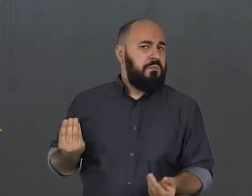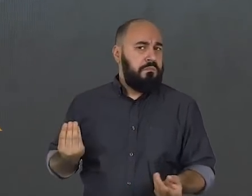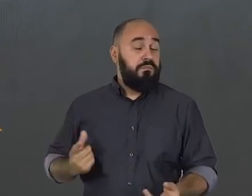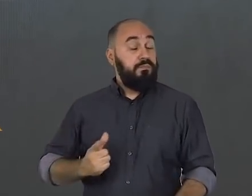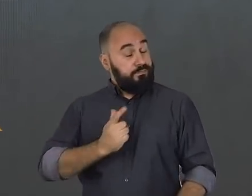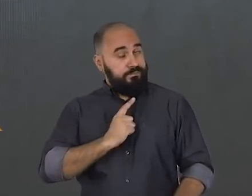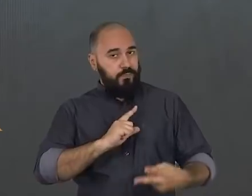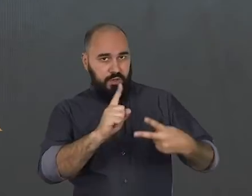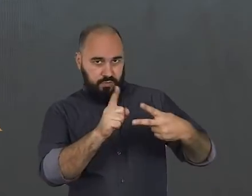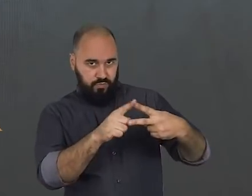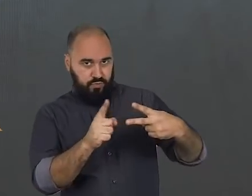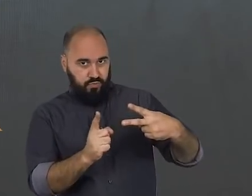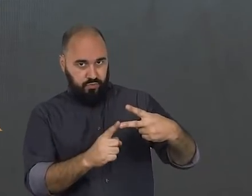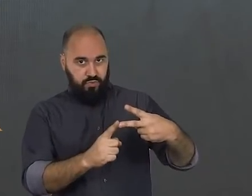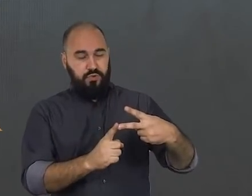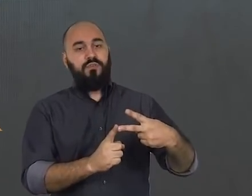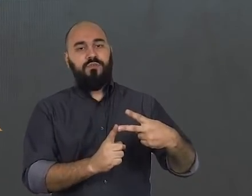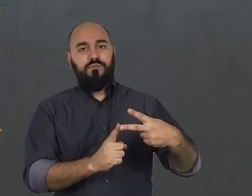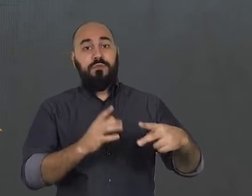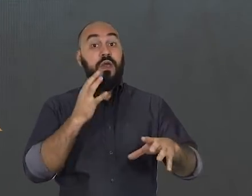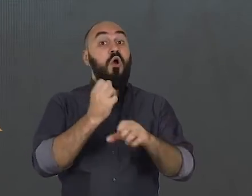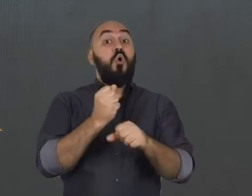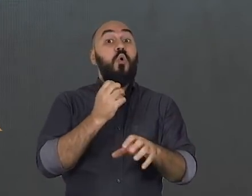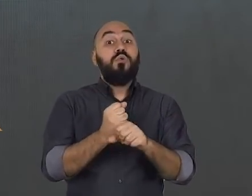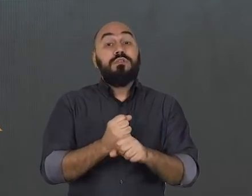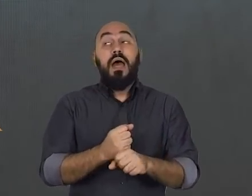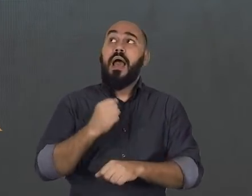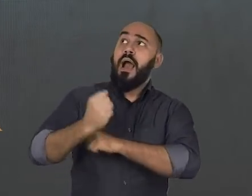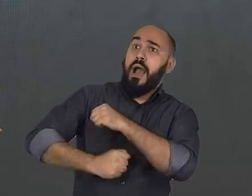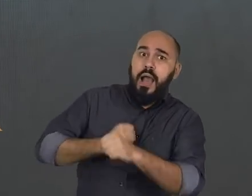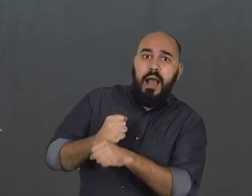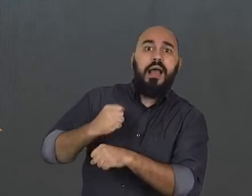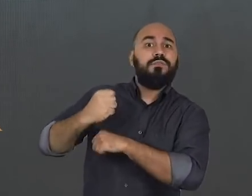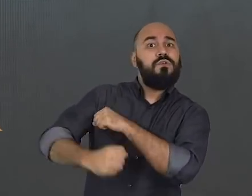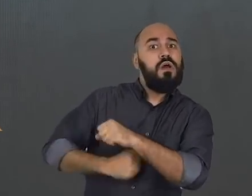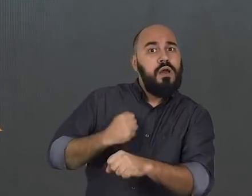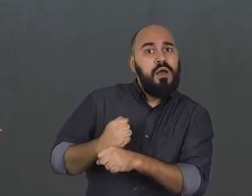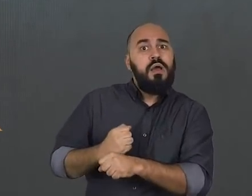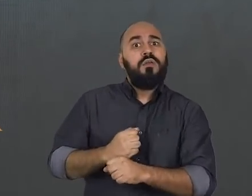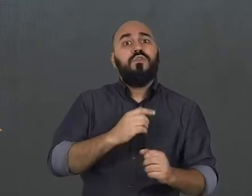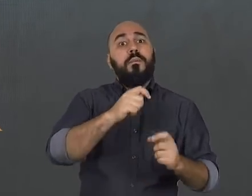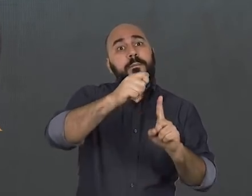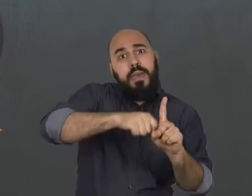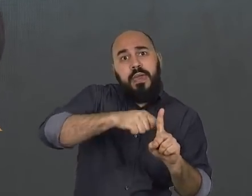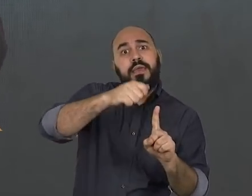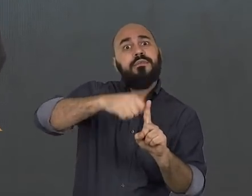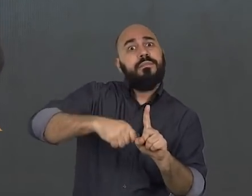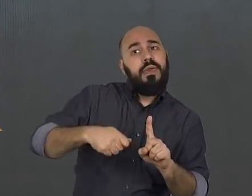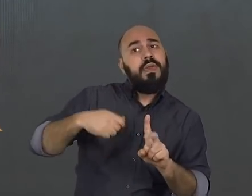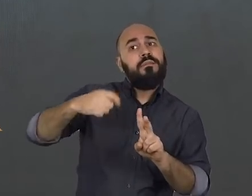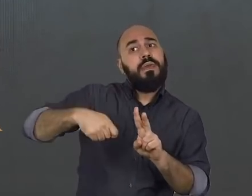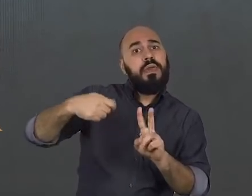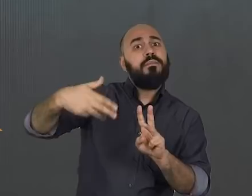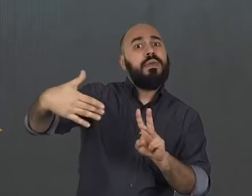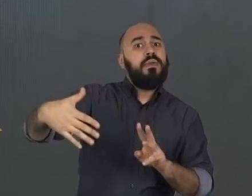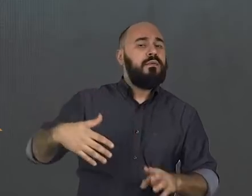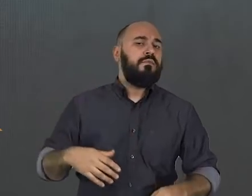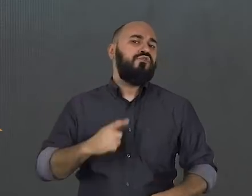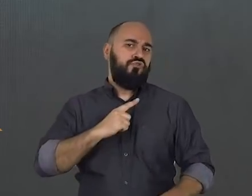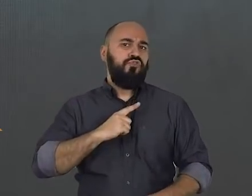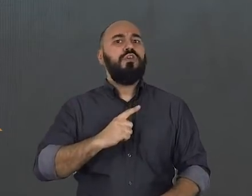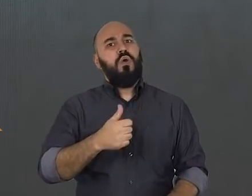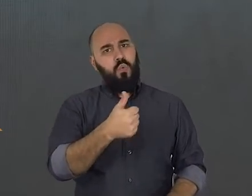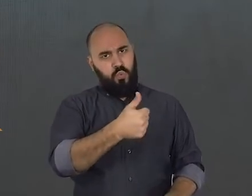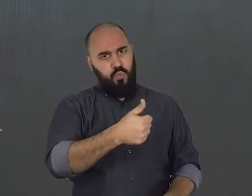modos básicos de se contar os anos naquele tempo. Um ano poderia ser contado de primavera a